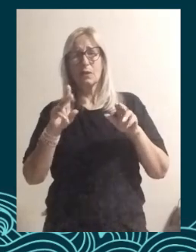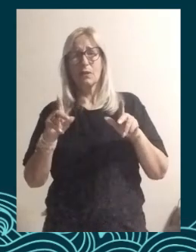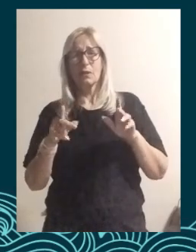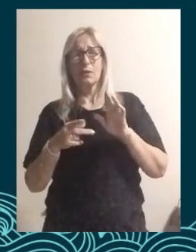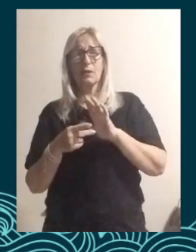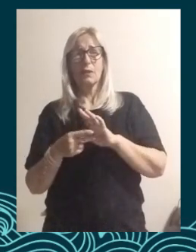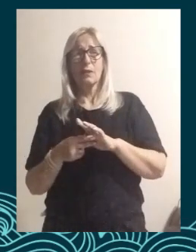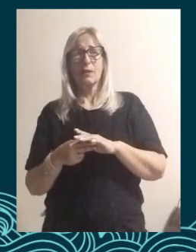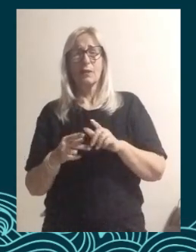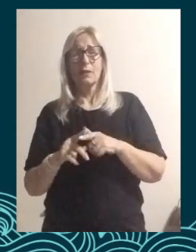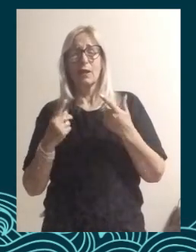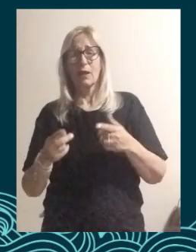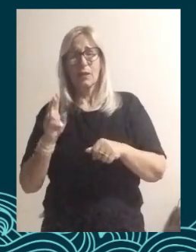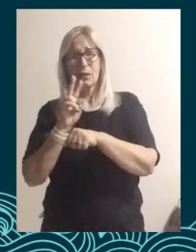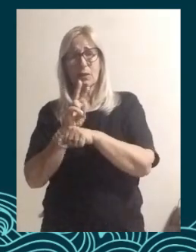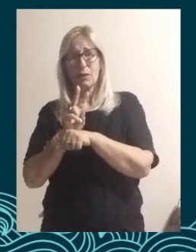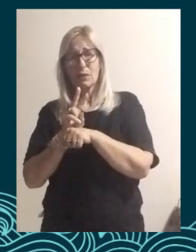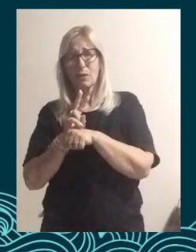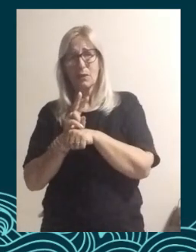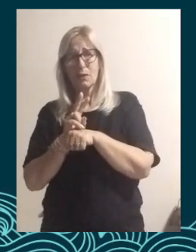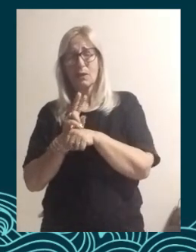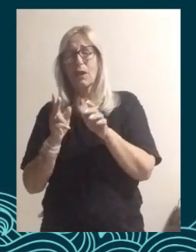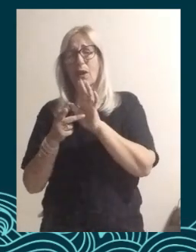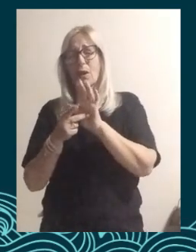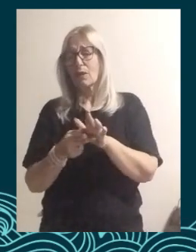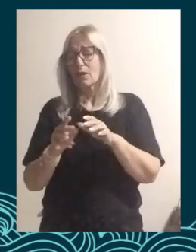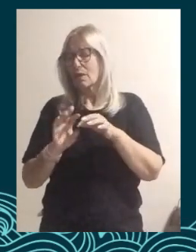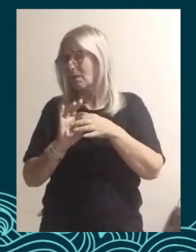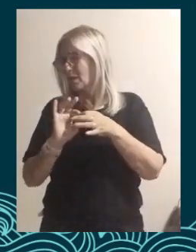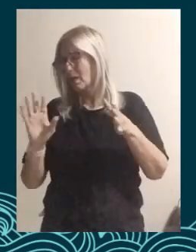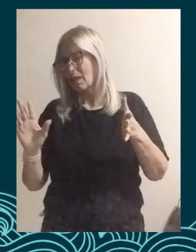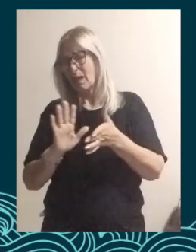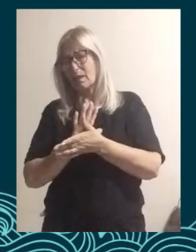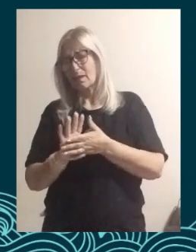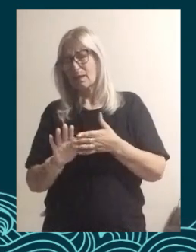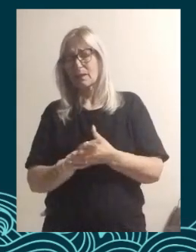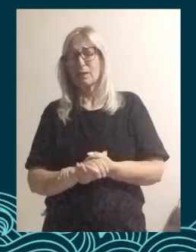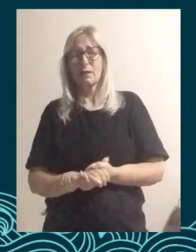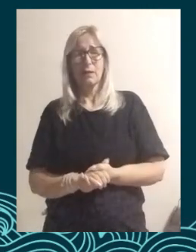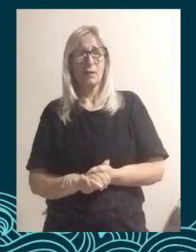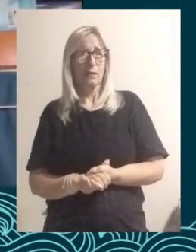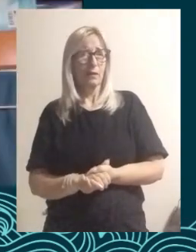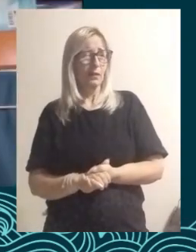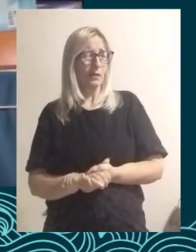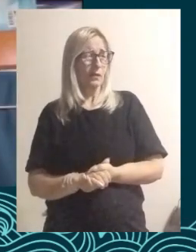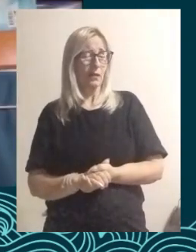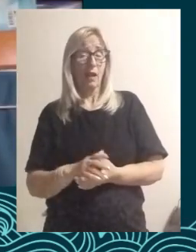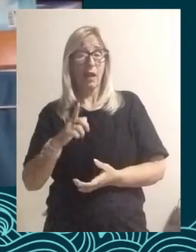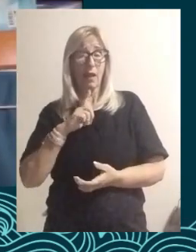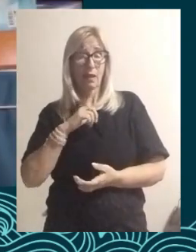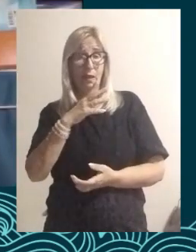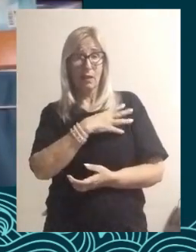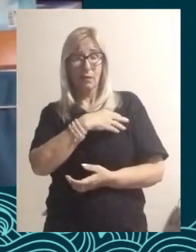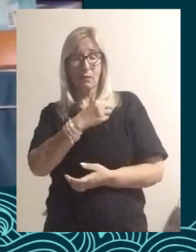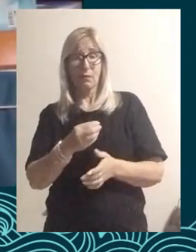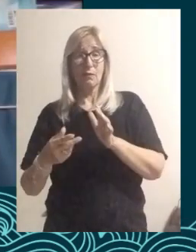ler uma coisa diferente, tipo, não me preocupar com os outros, né? Não ter que cuidar de tudo, de lista de afazeres. principalmente